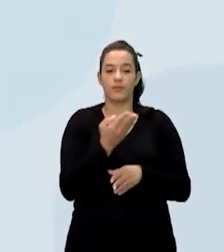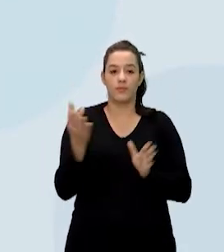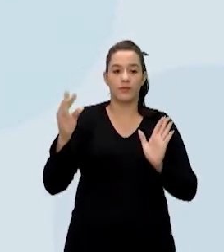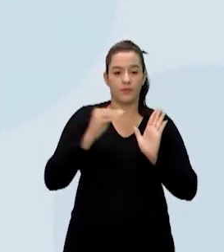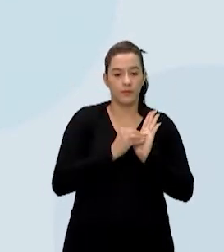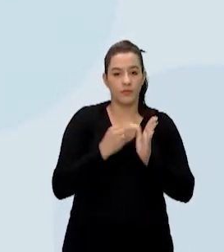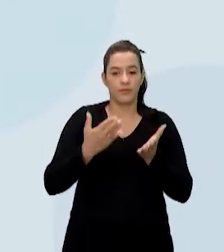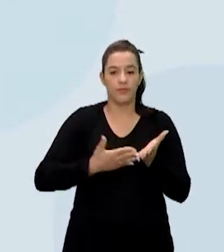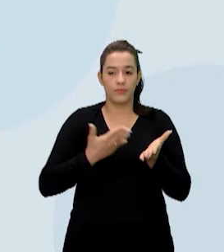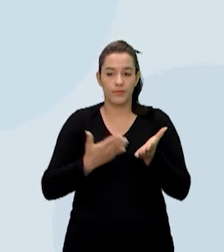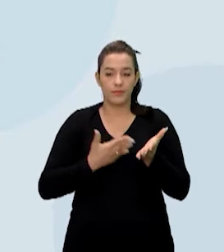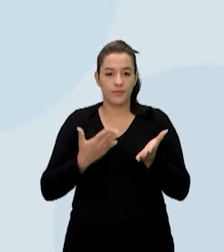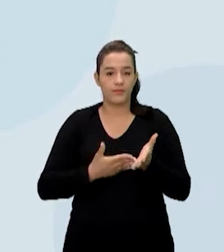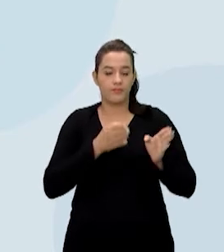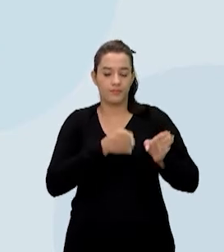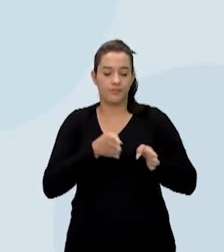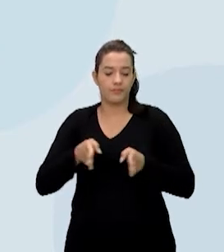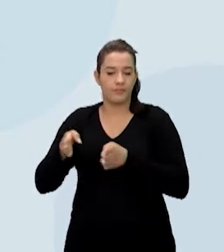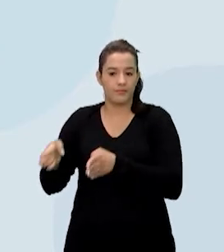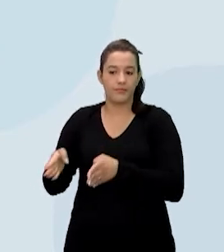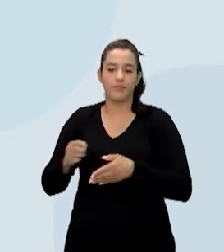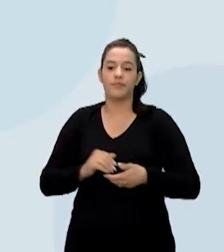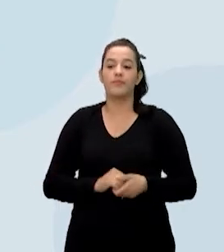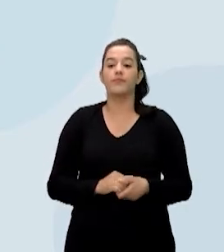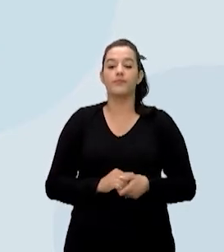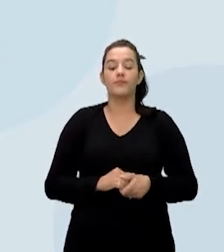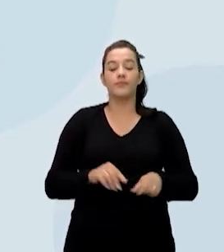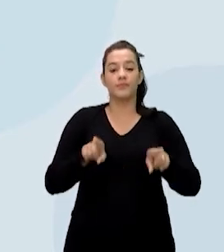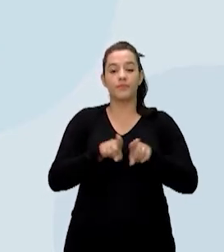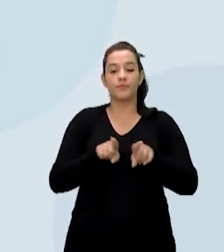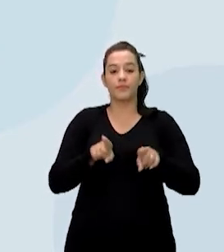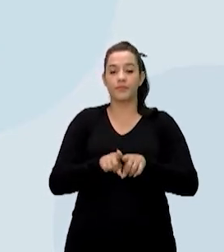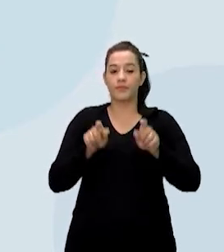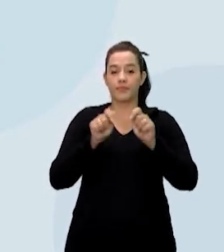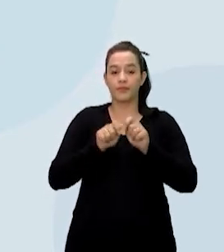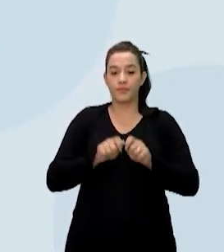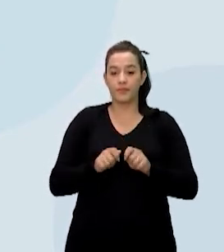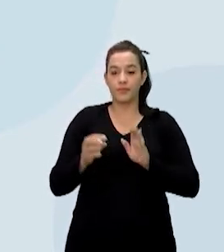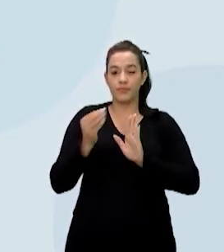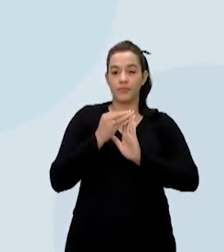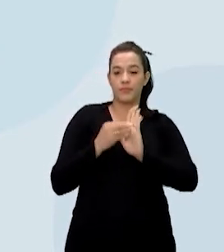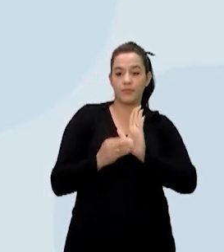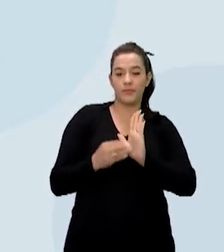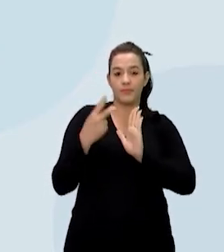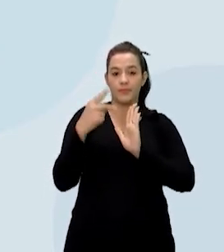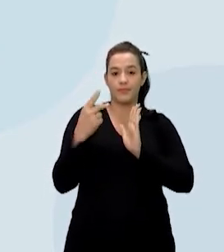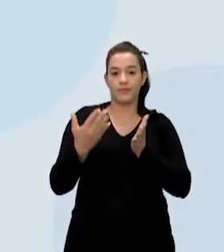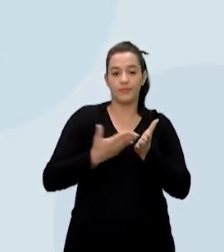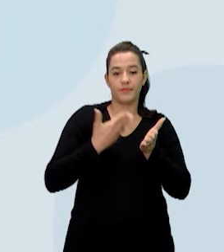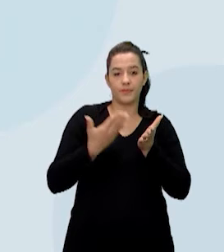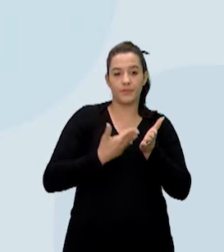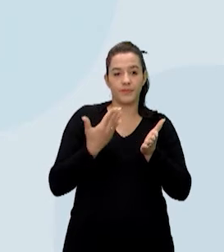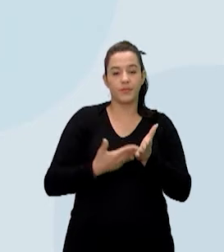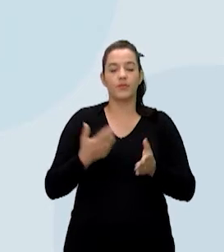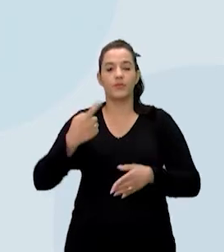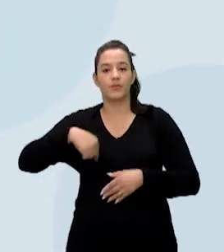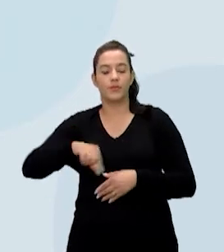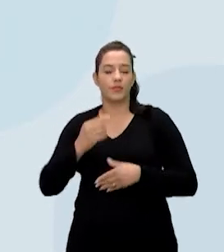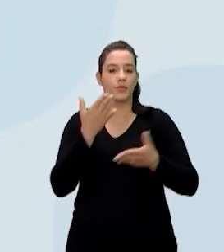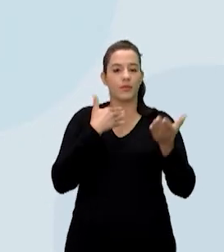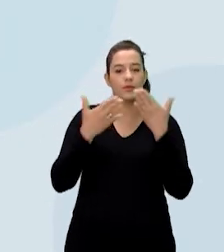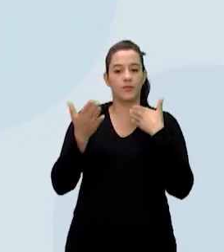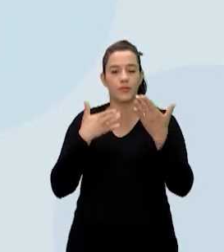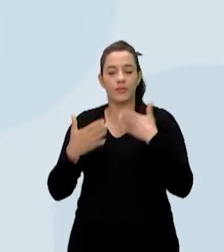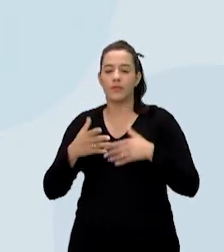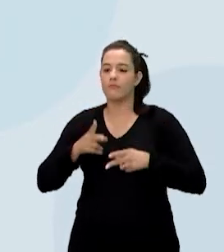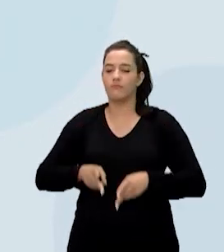bem atualizado e bem organizado. Fazer também anotações no seu caderno, então aquilo que a gente discute durante a aula,